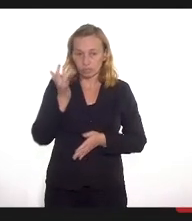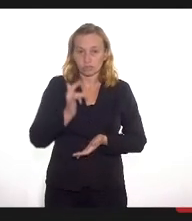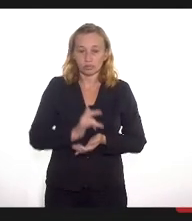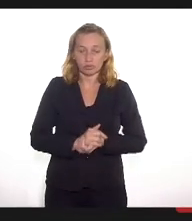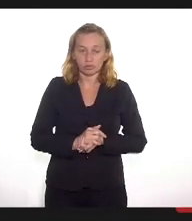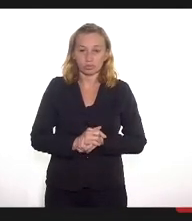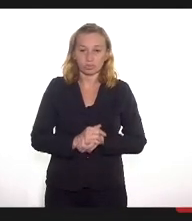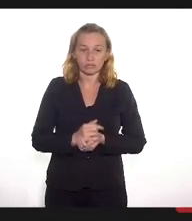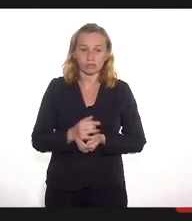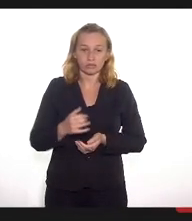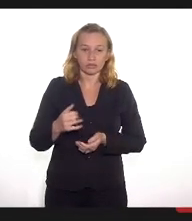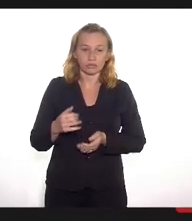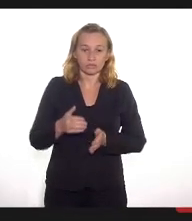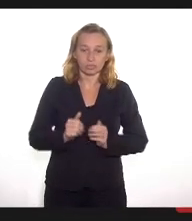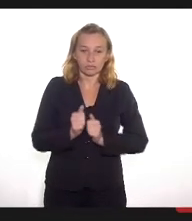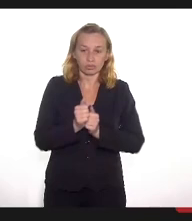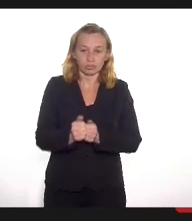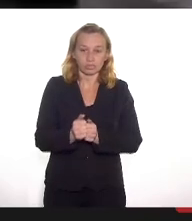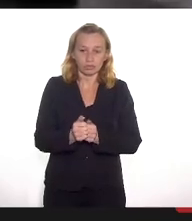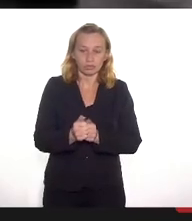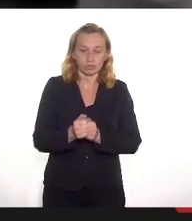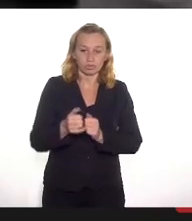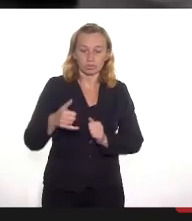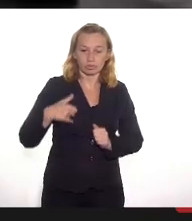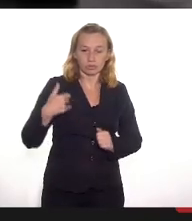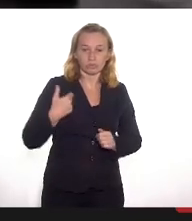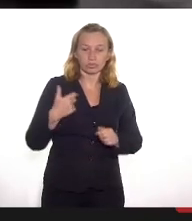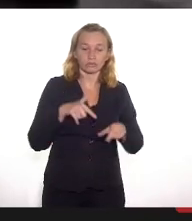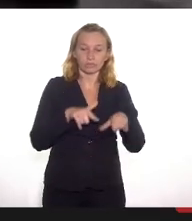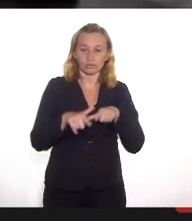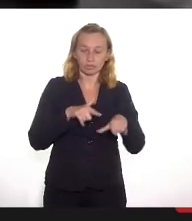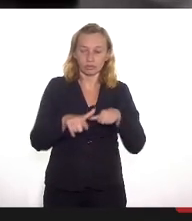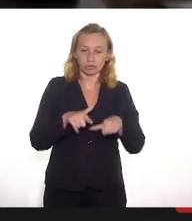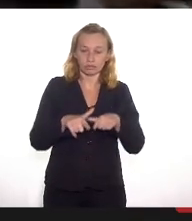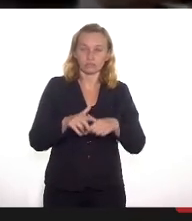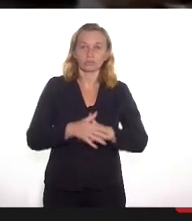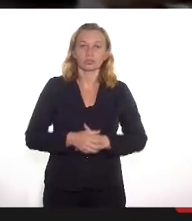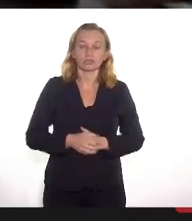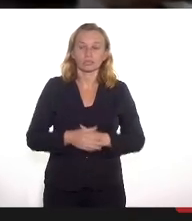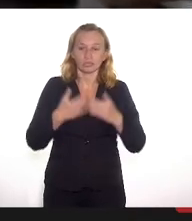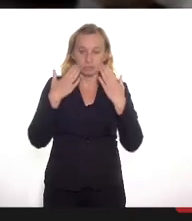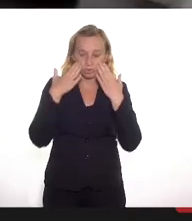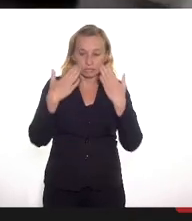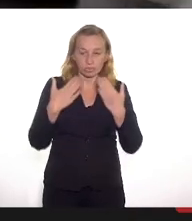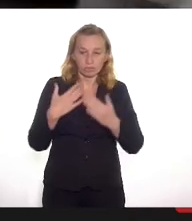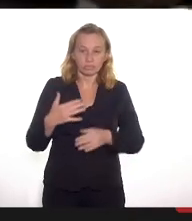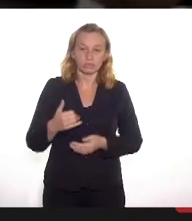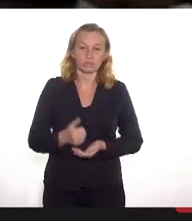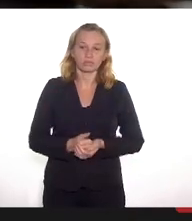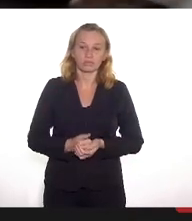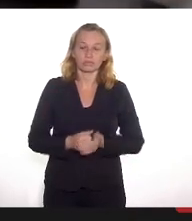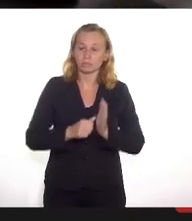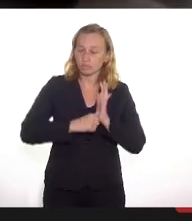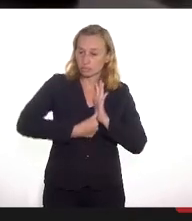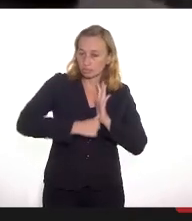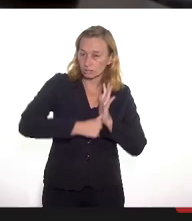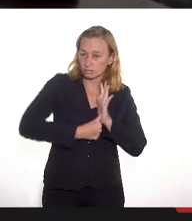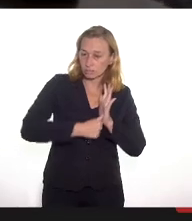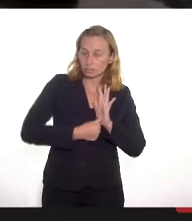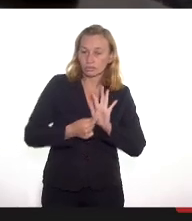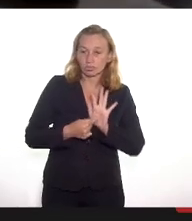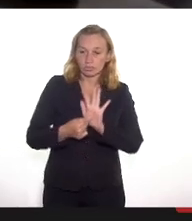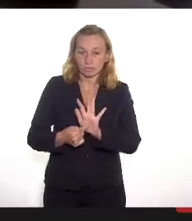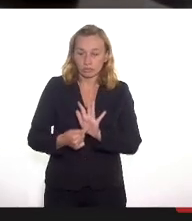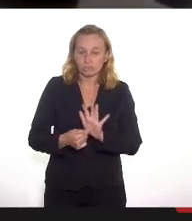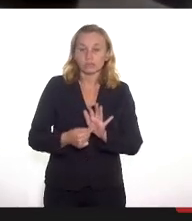faixa etária o trabalho da ponta é porque apresentar a identidade Como já está caracterizado os